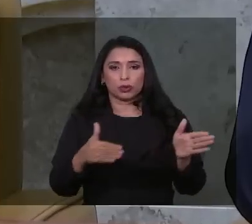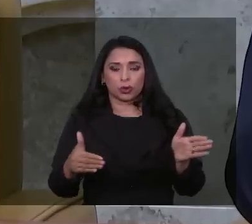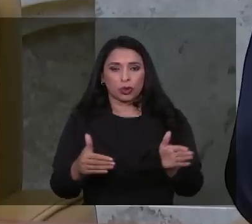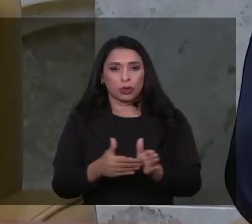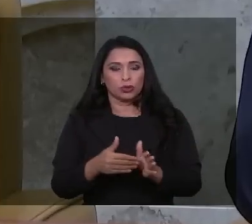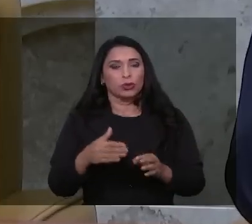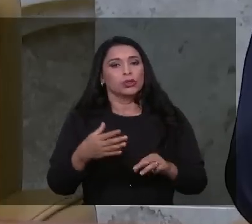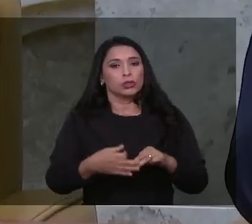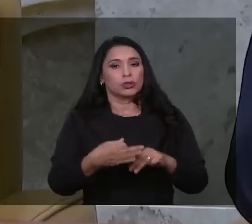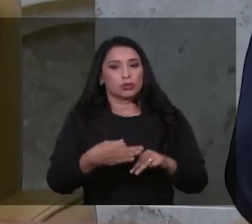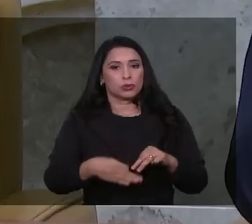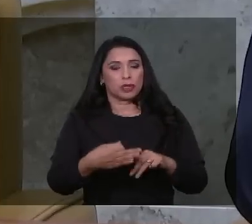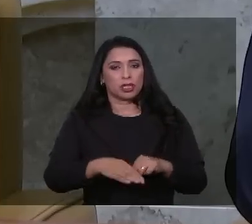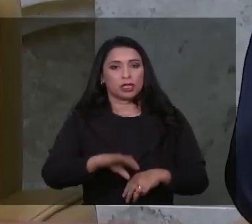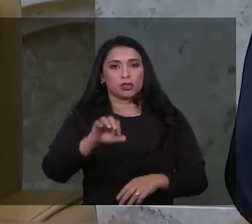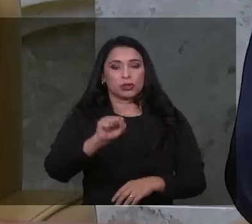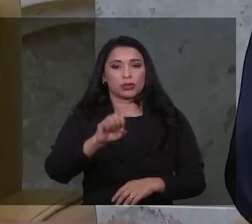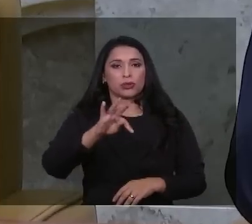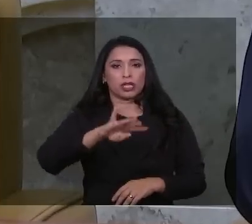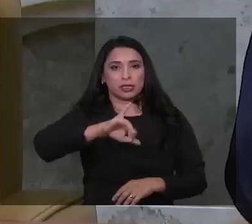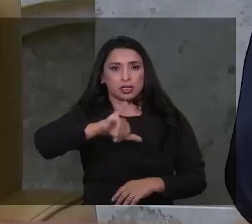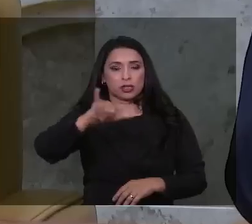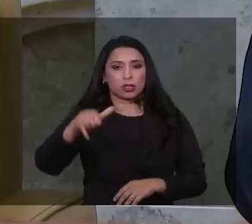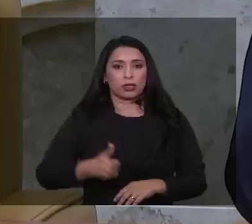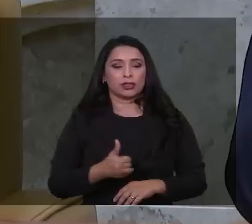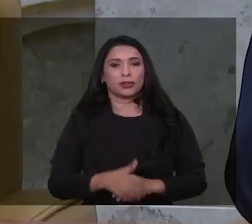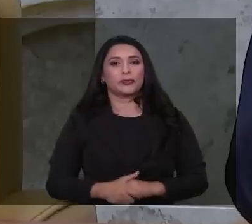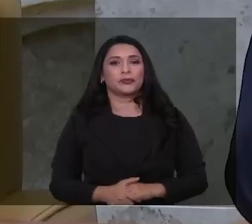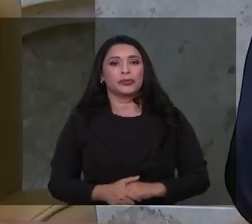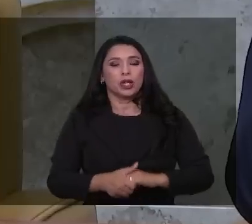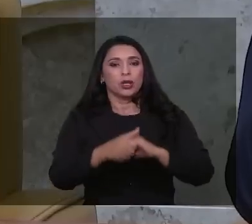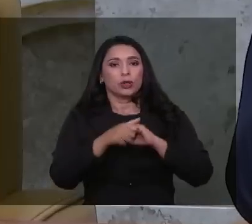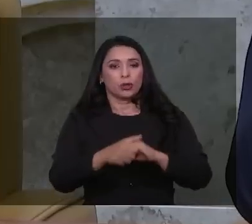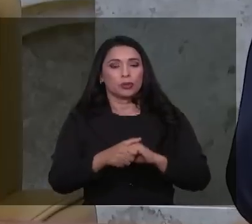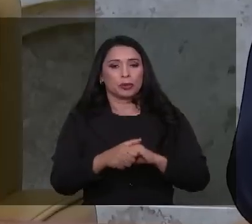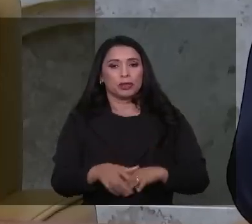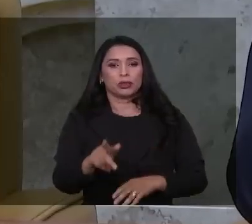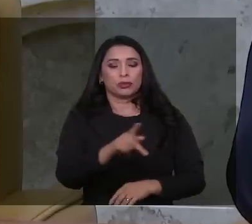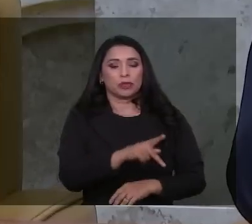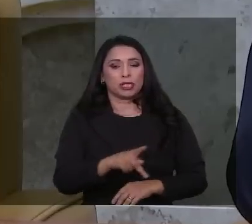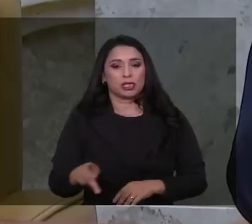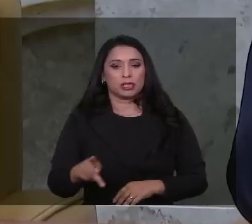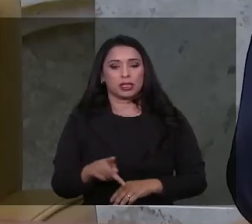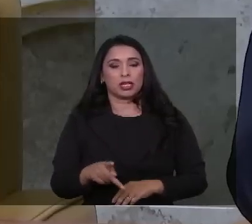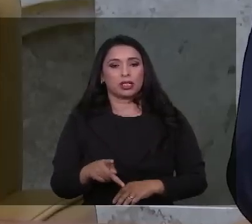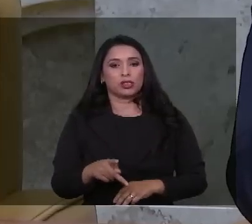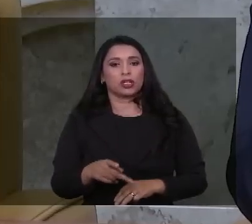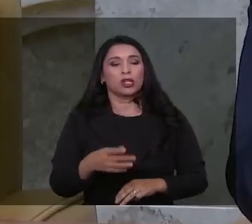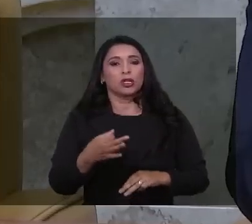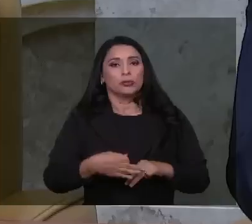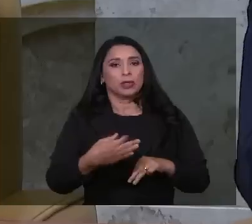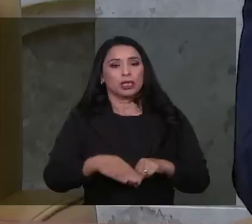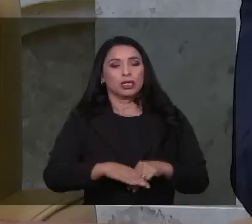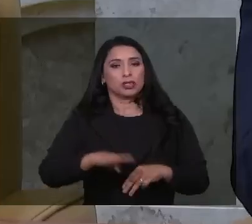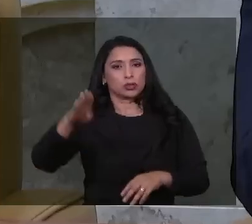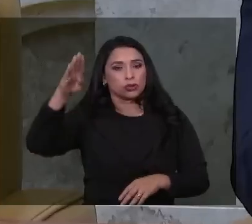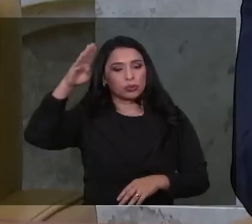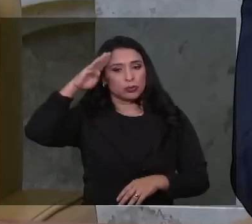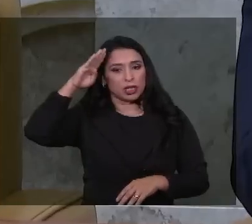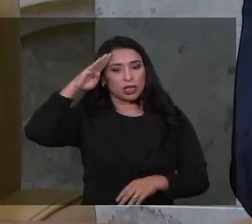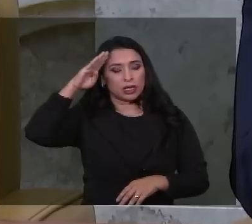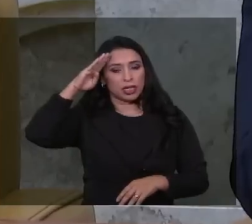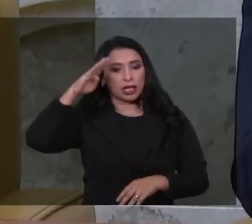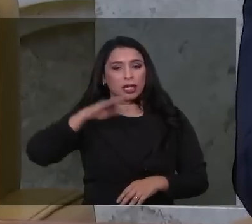O senhor presidente do Superior Tribunal Militar, ministro-tenente Brigadeiro do